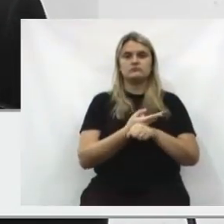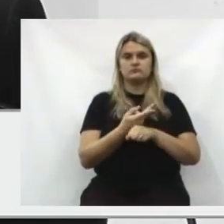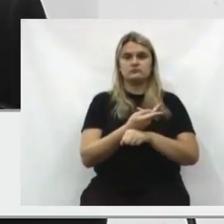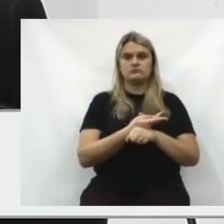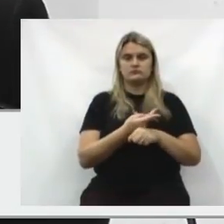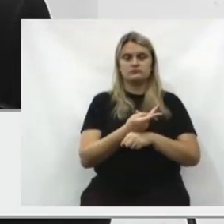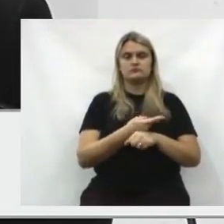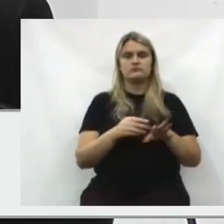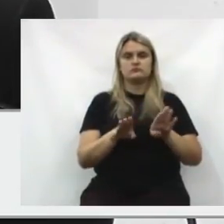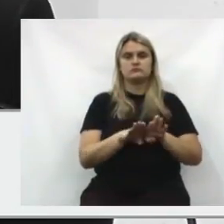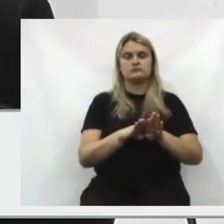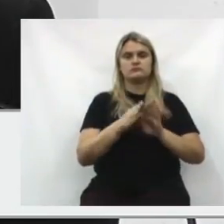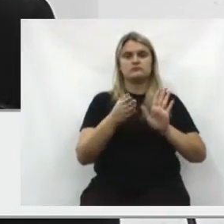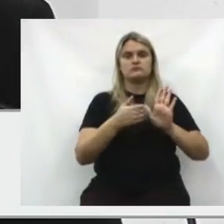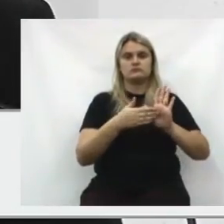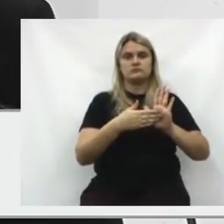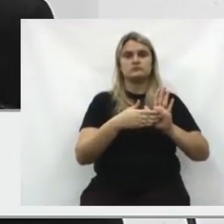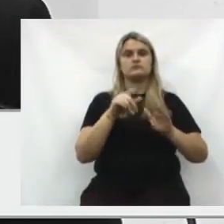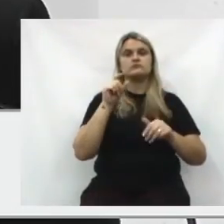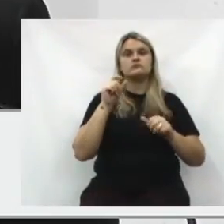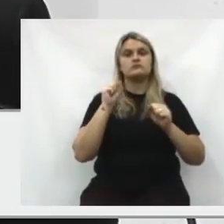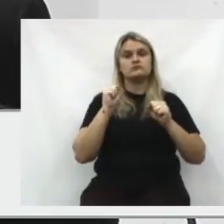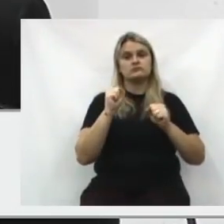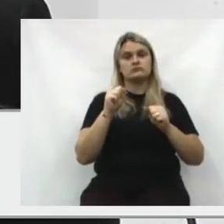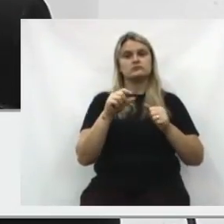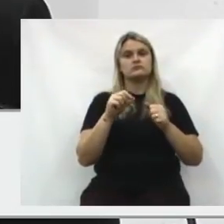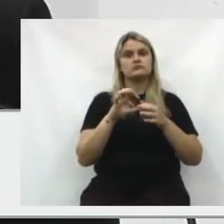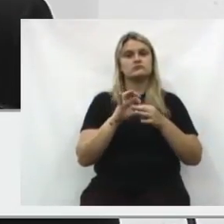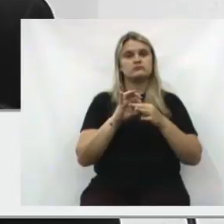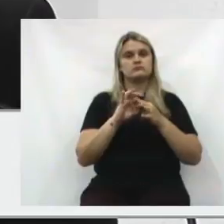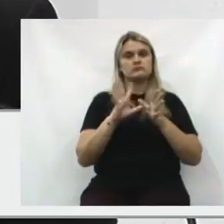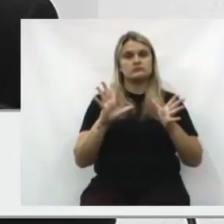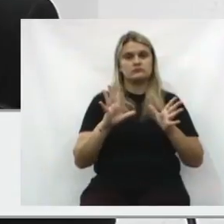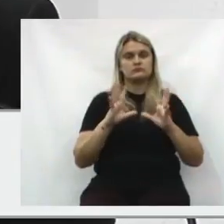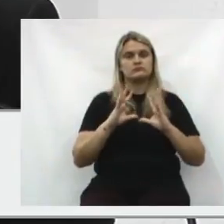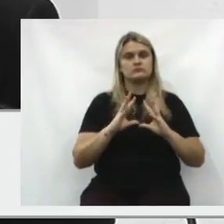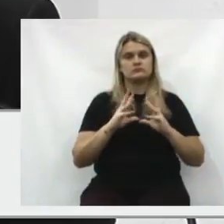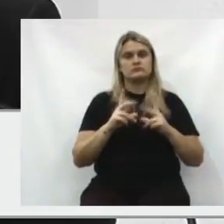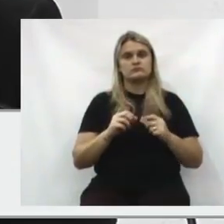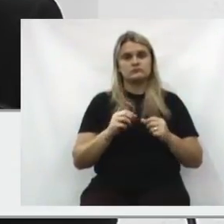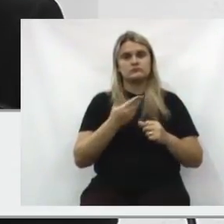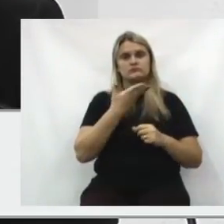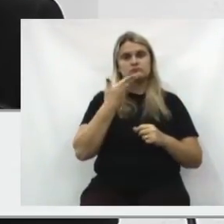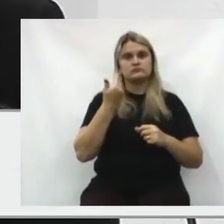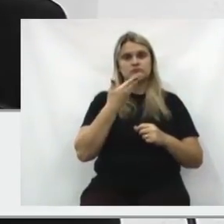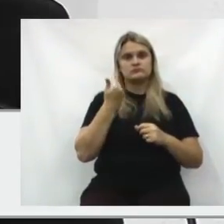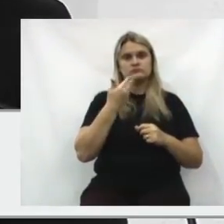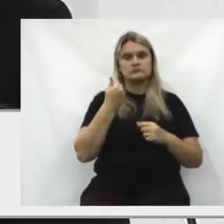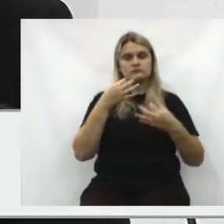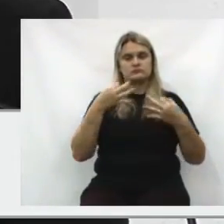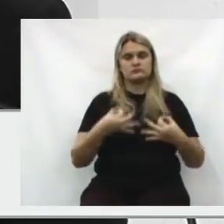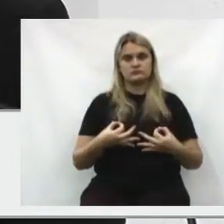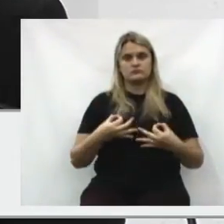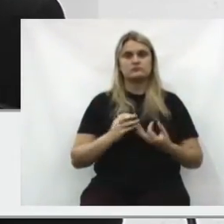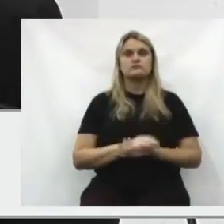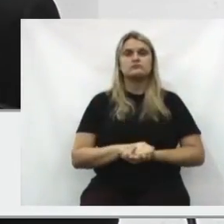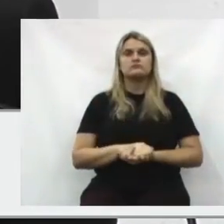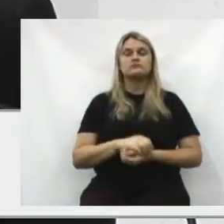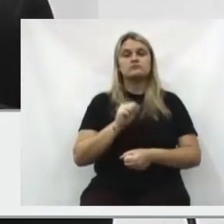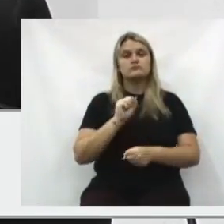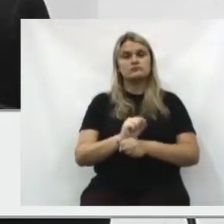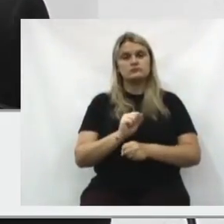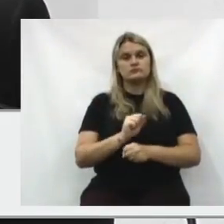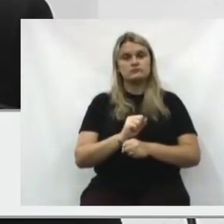Câmara, e buscamos deles os pareceres para que a gente possa deixar tudo na melhor